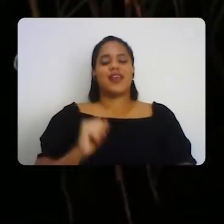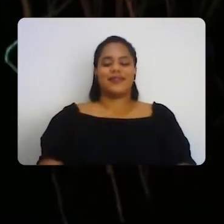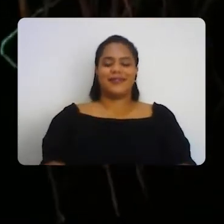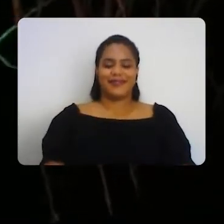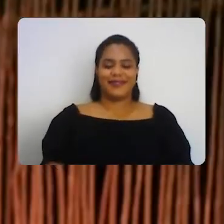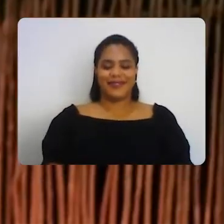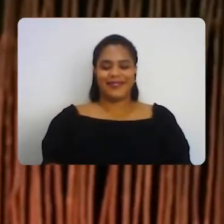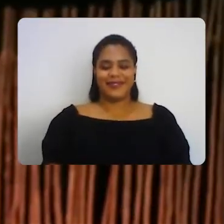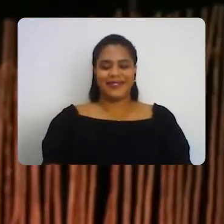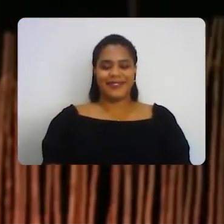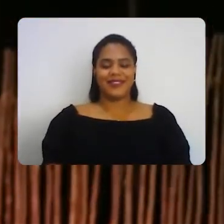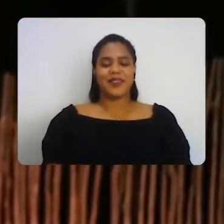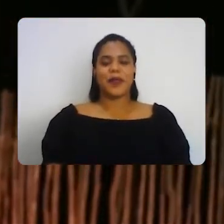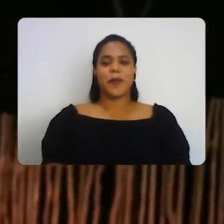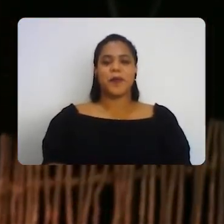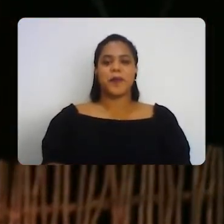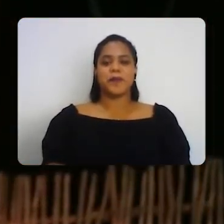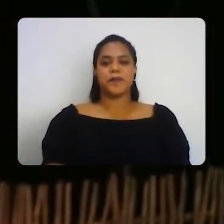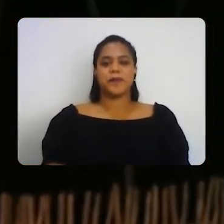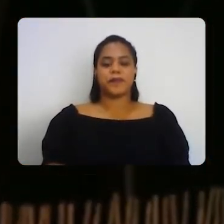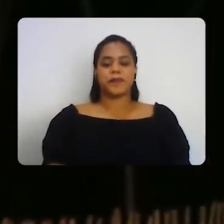do curralinho.